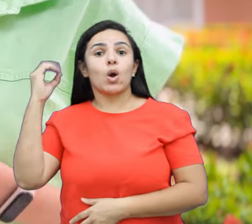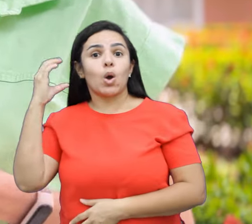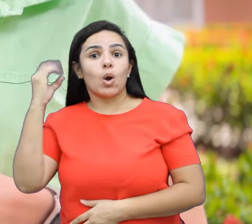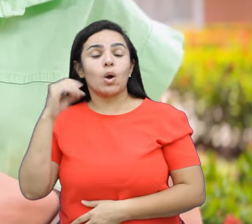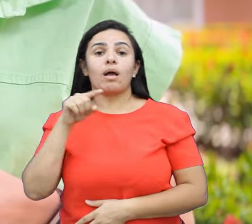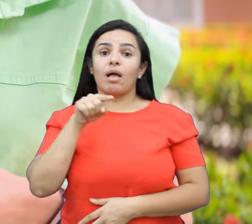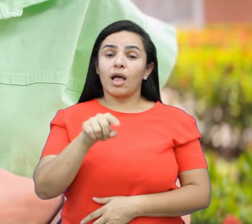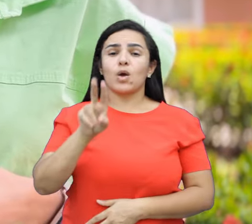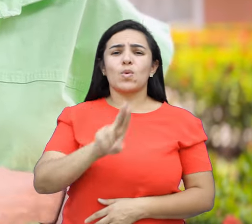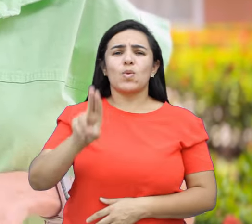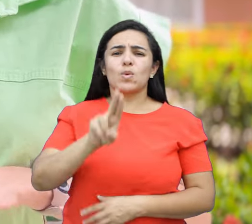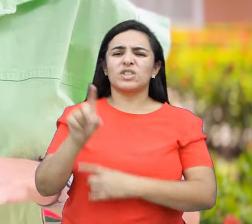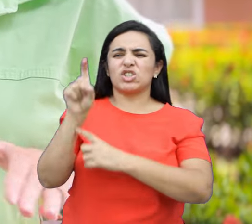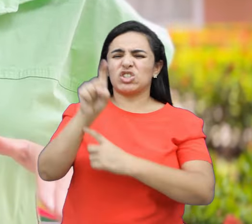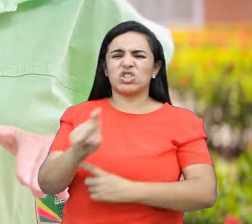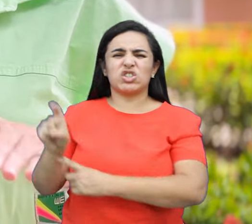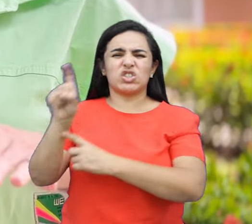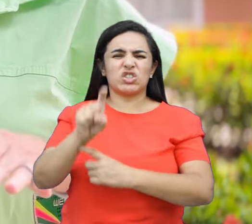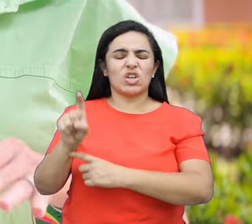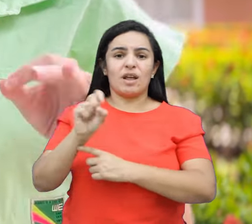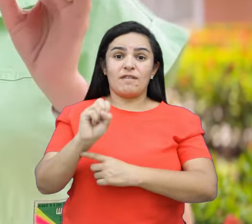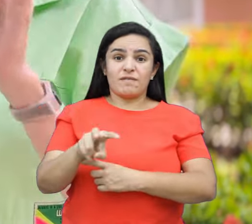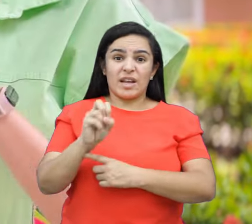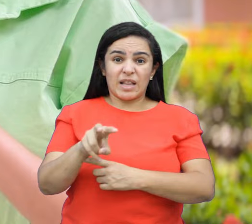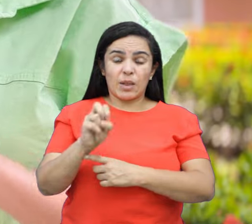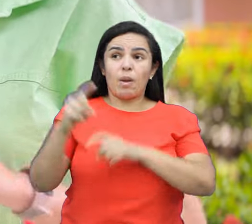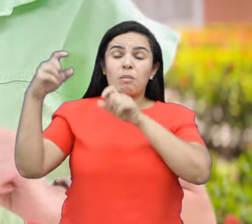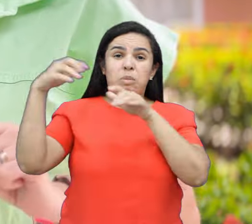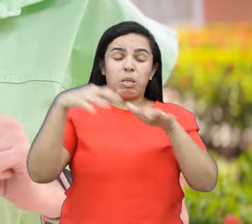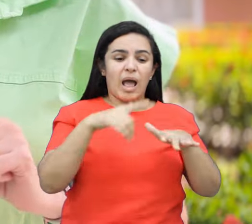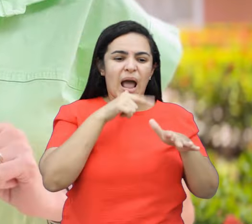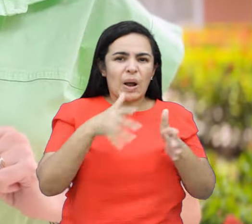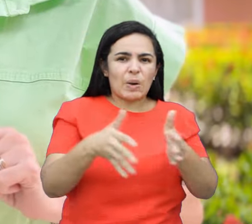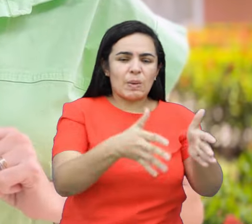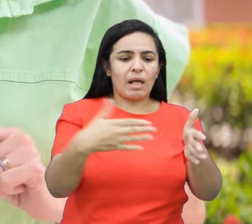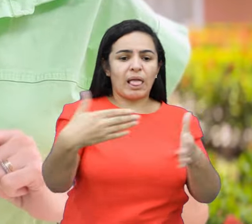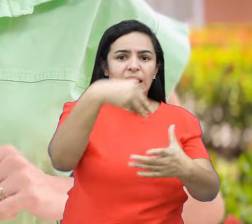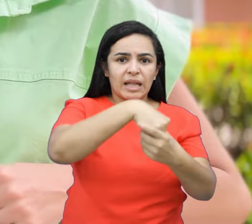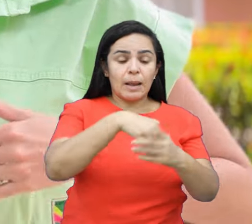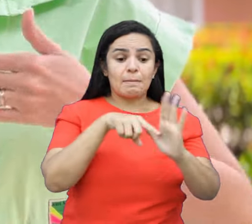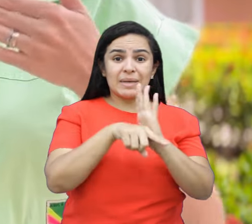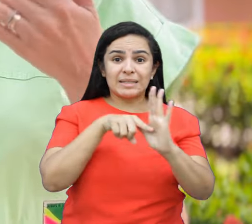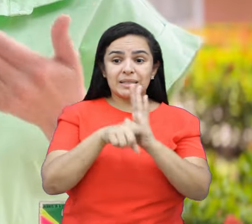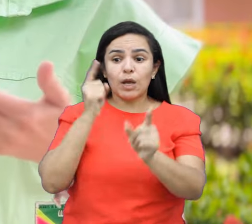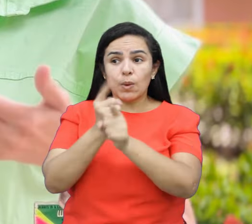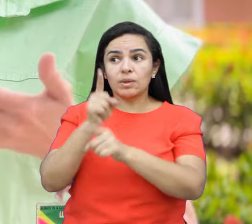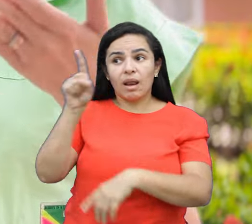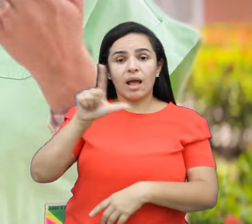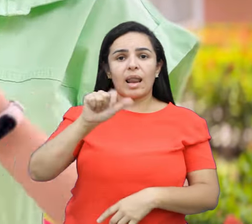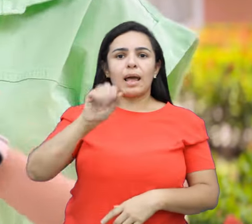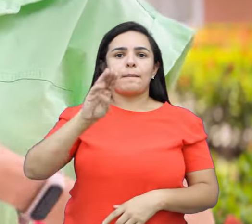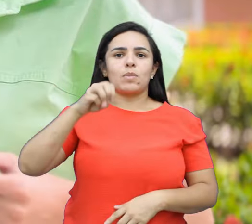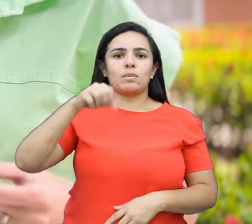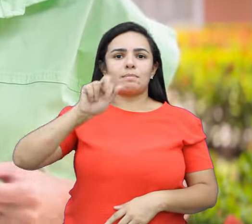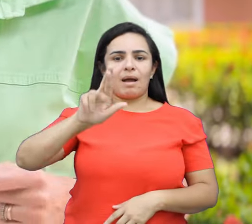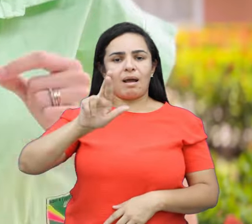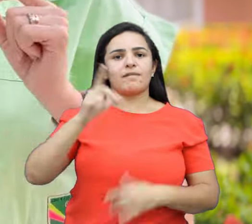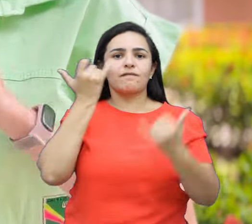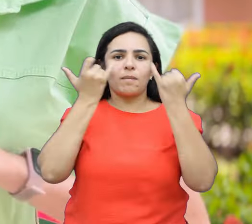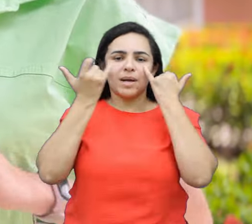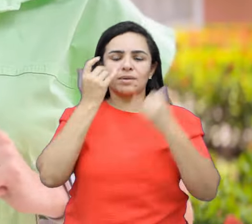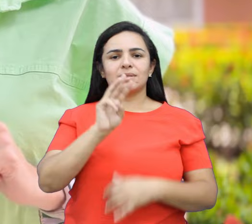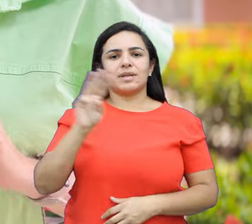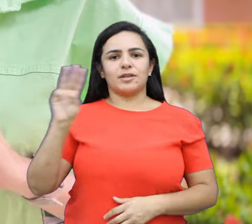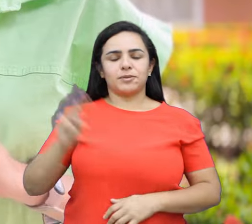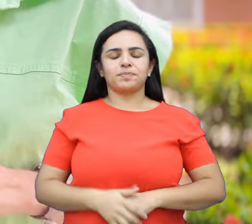Essas substâncias são provenientes do uso intenso de pesticidas no combate a pragas domésticas. O alerta vem de pesquisadores do Labomar e os detalhes você encontra